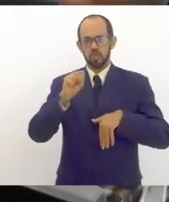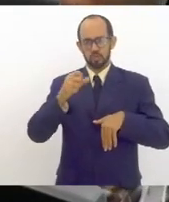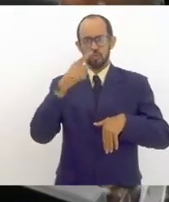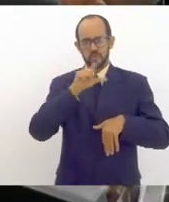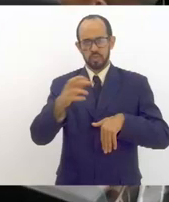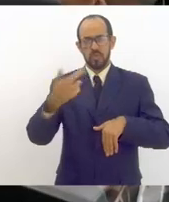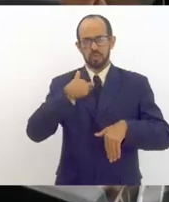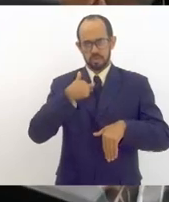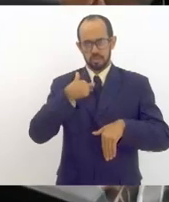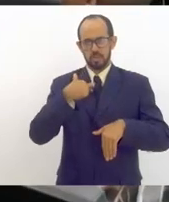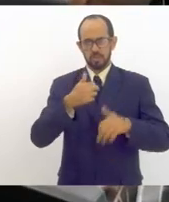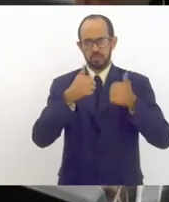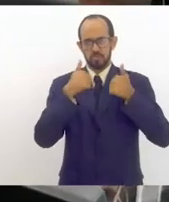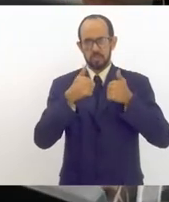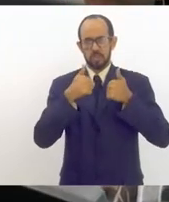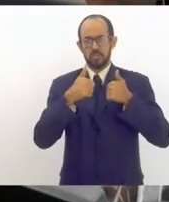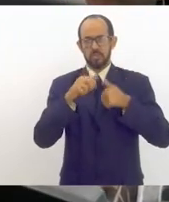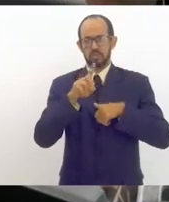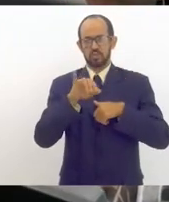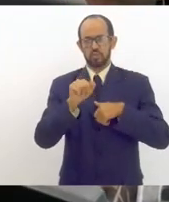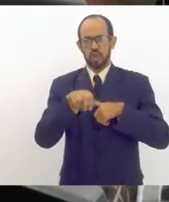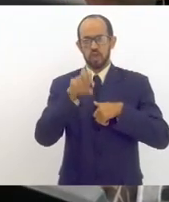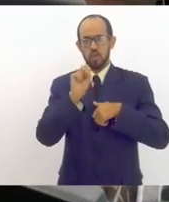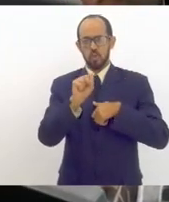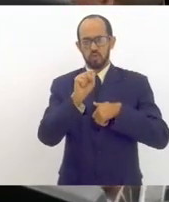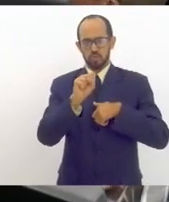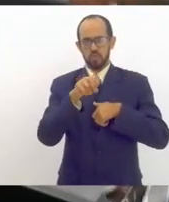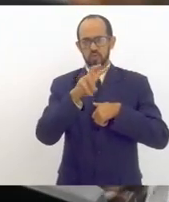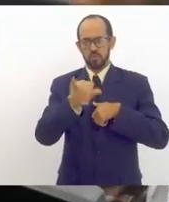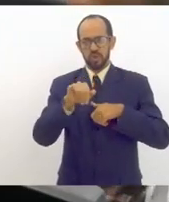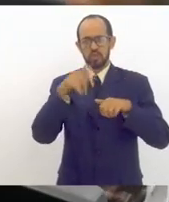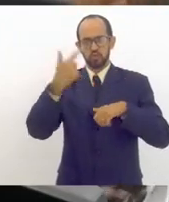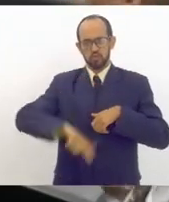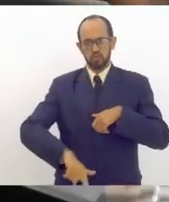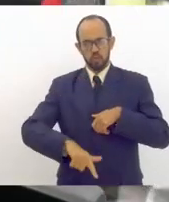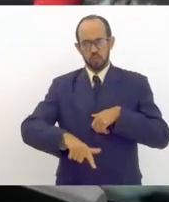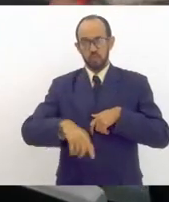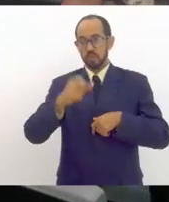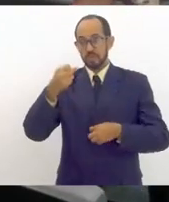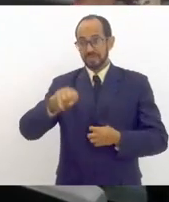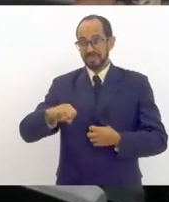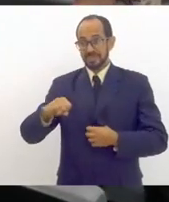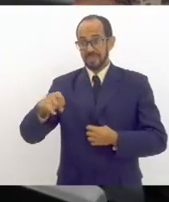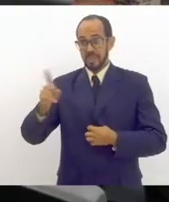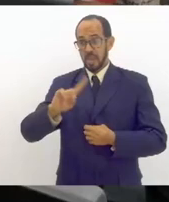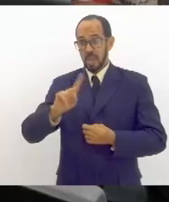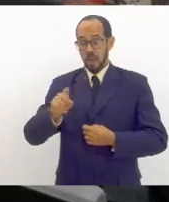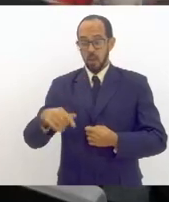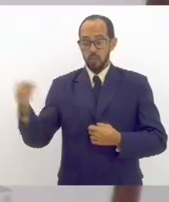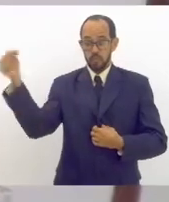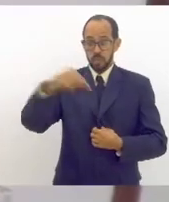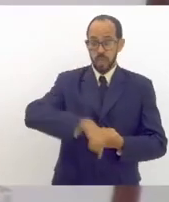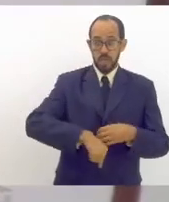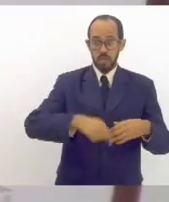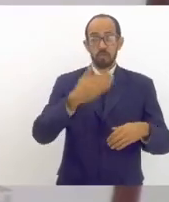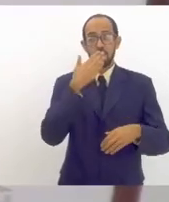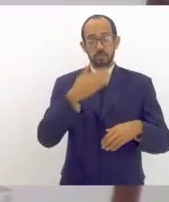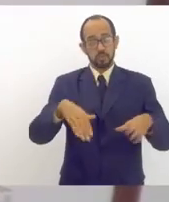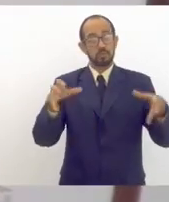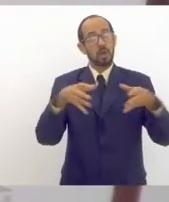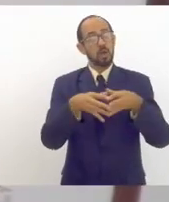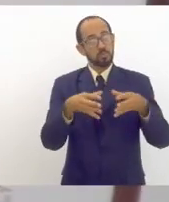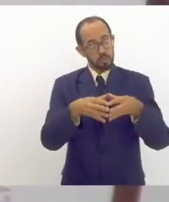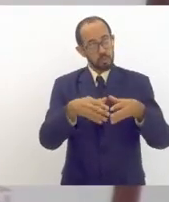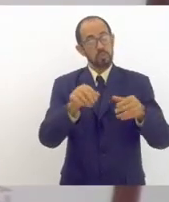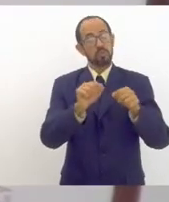resposta irmão dia 8 a gente vai fazer de novo se não vier levo para comissão e a gente faz a convocação